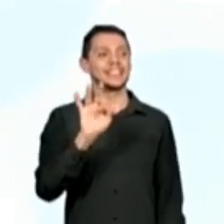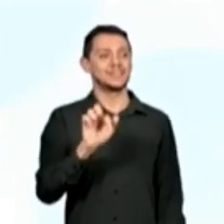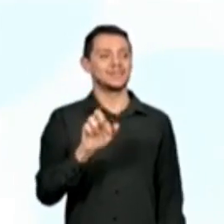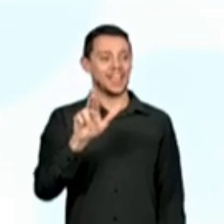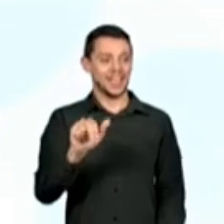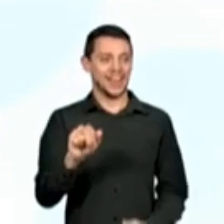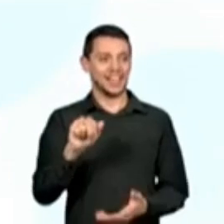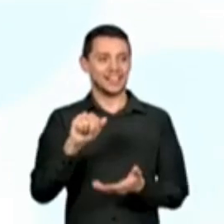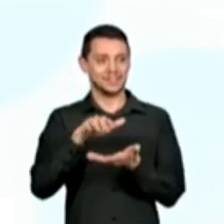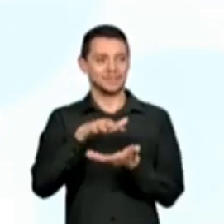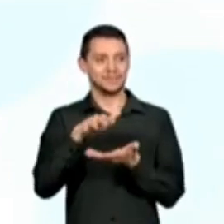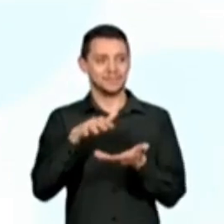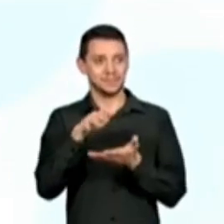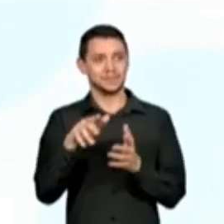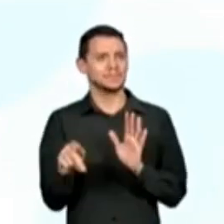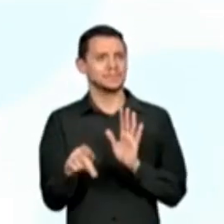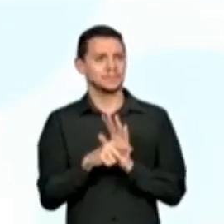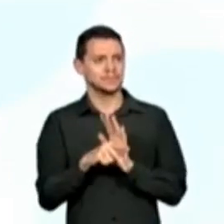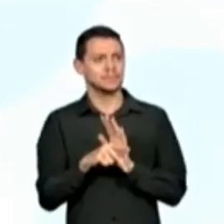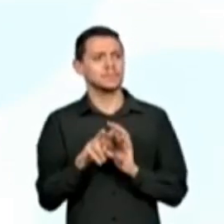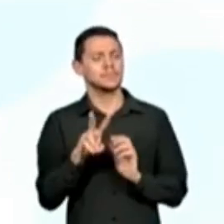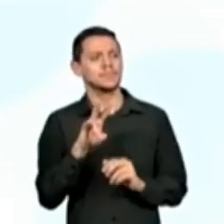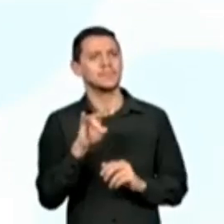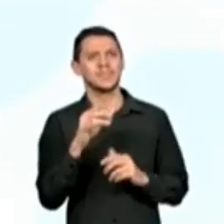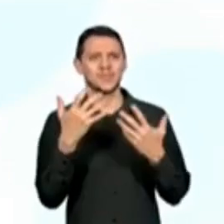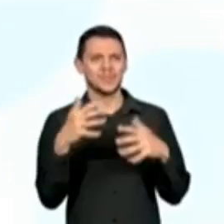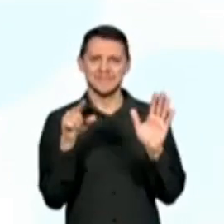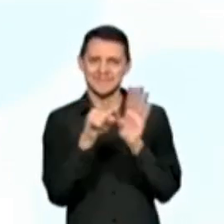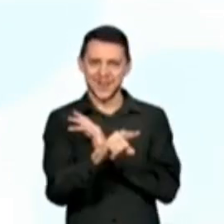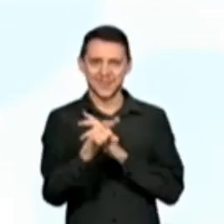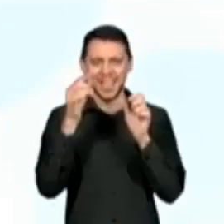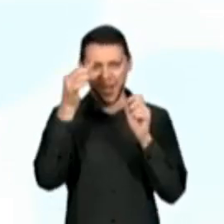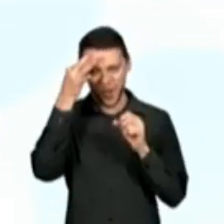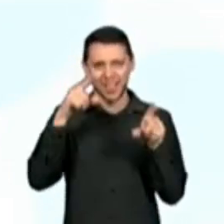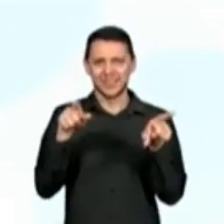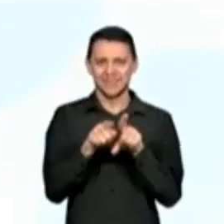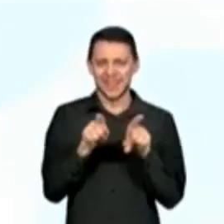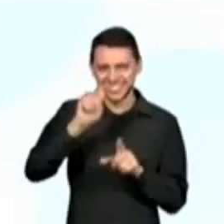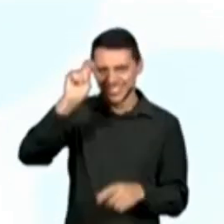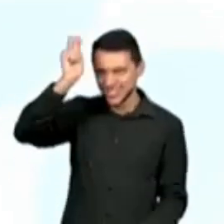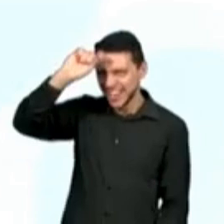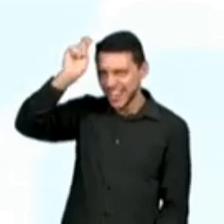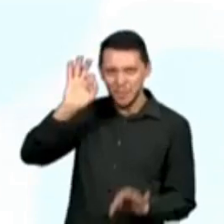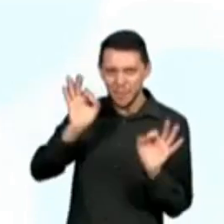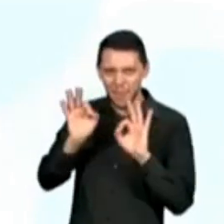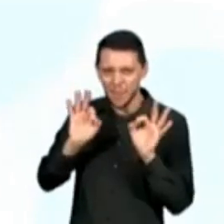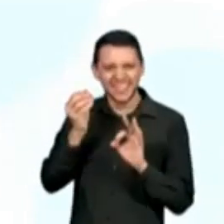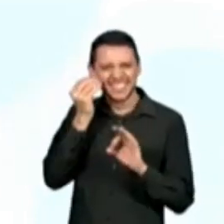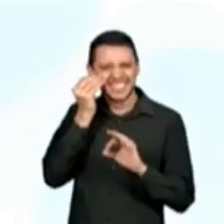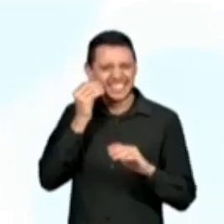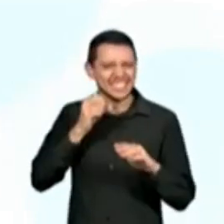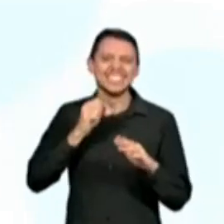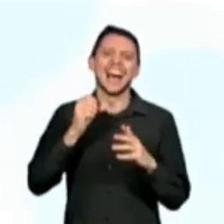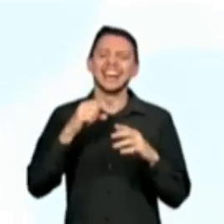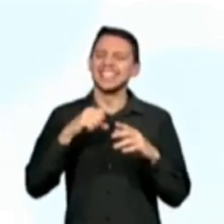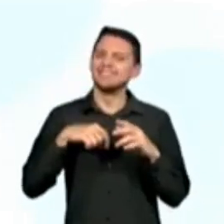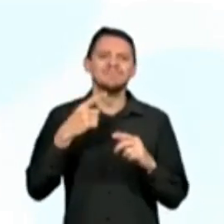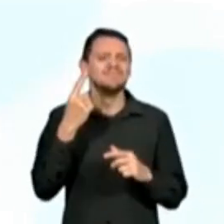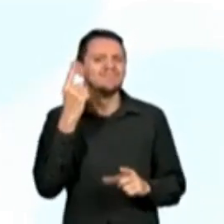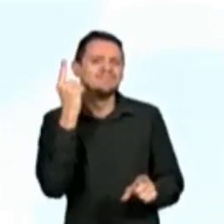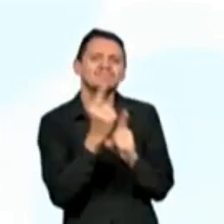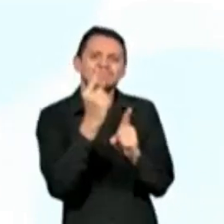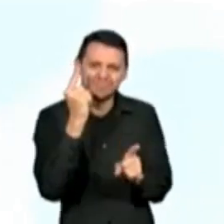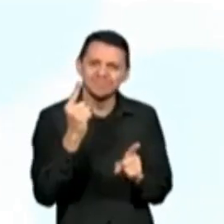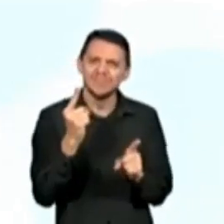quer perguntar para o oráculo? Não. Nem para o Tiago? Não. Você vai na sorte assim? Vou. Na raça? Sim.